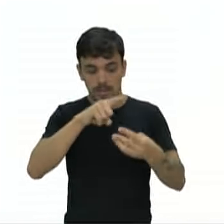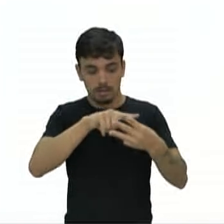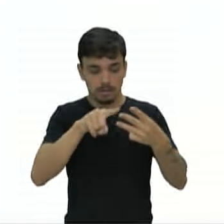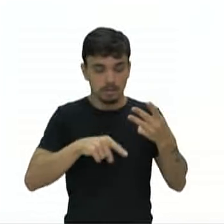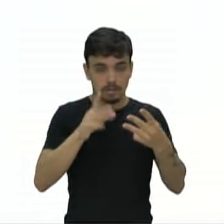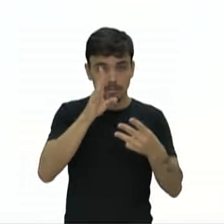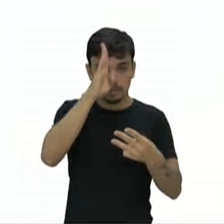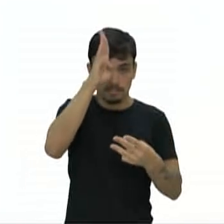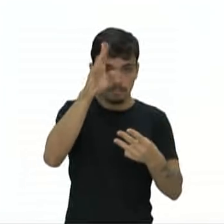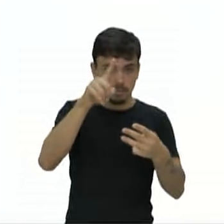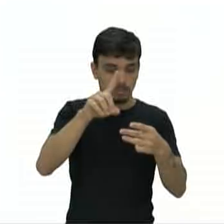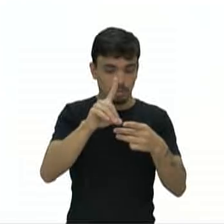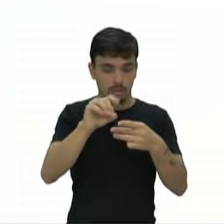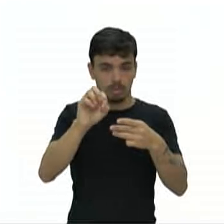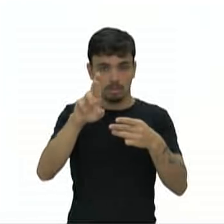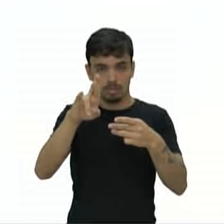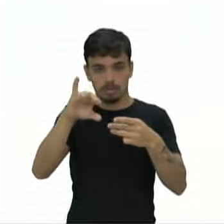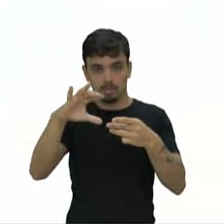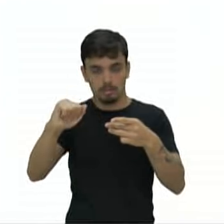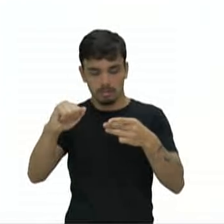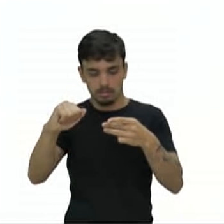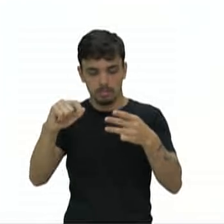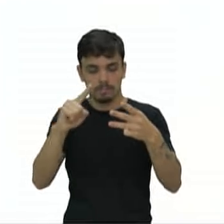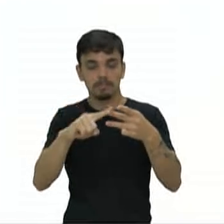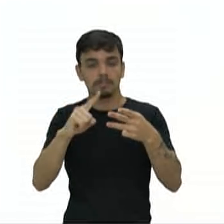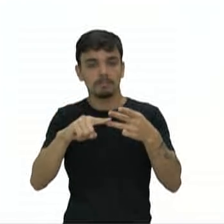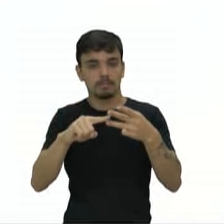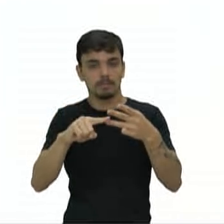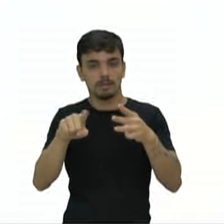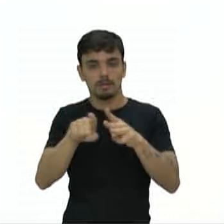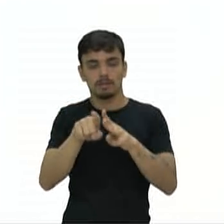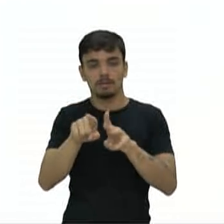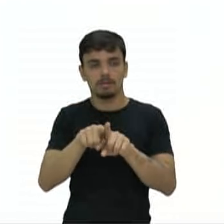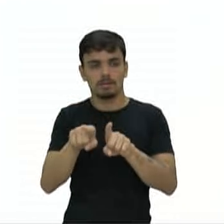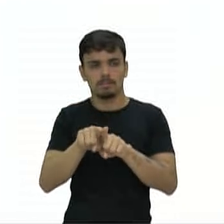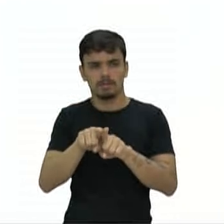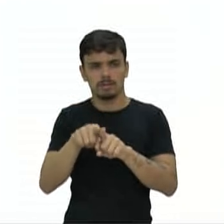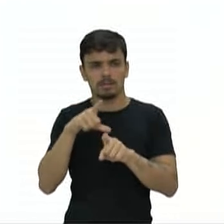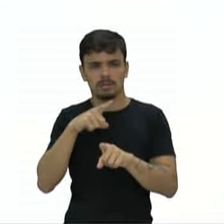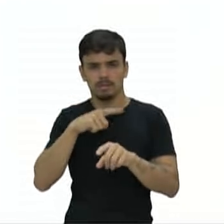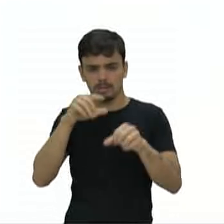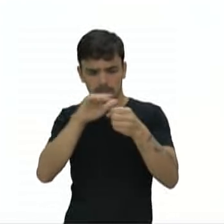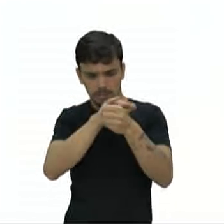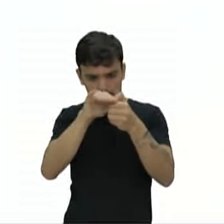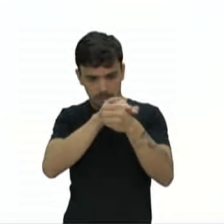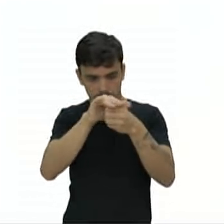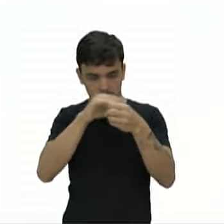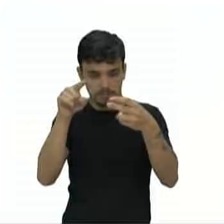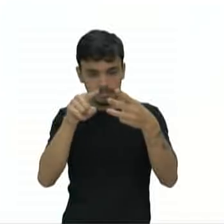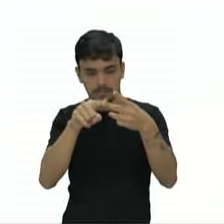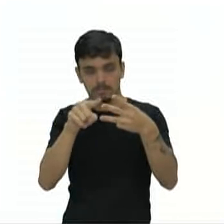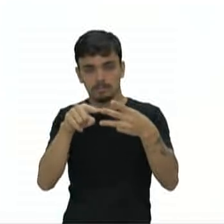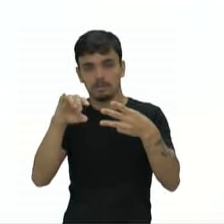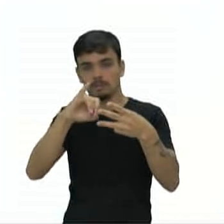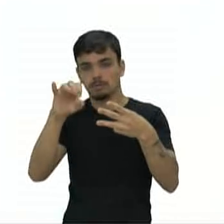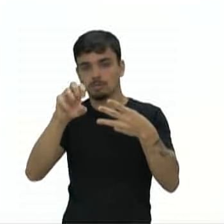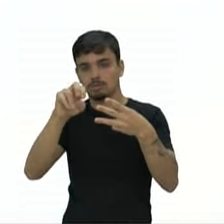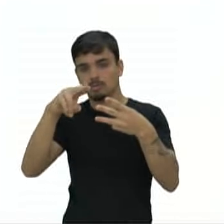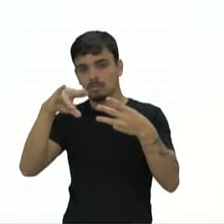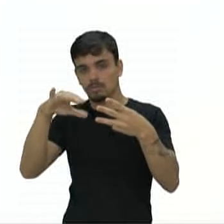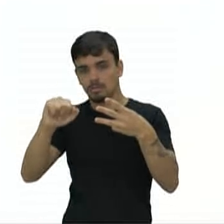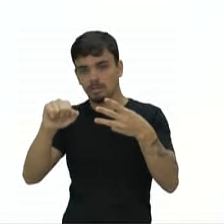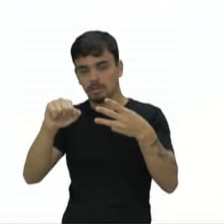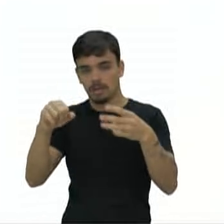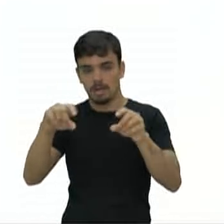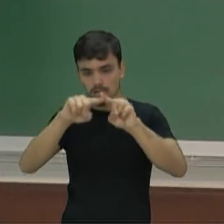a dórica, que vocês viram ali do templo do Partenon, né, com aquele capitel liso; a jônica, com a base capitel terminada em